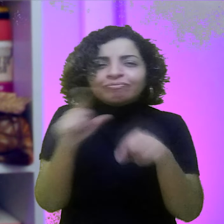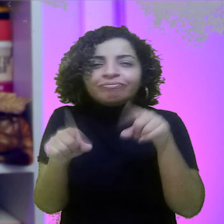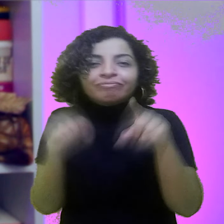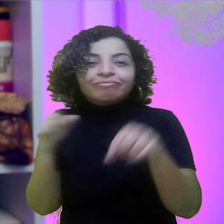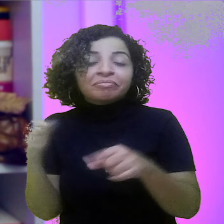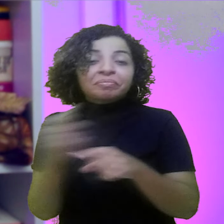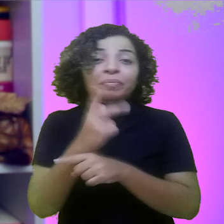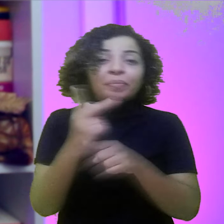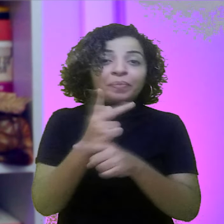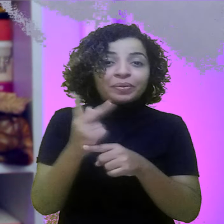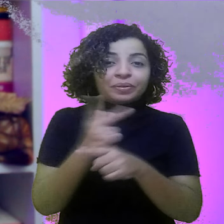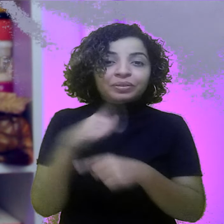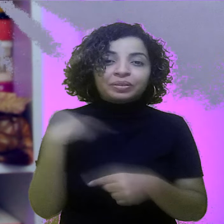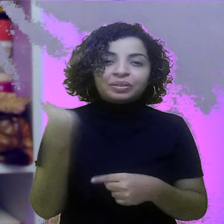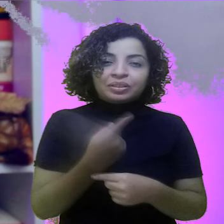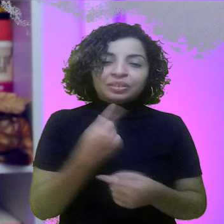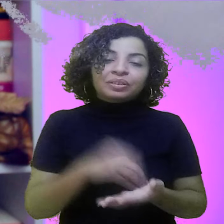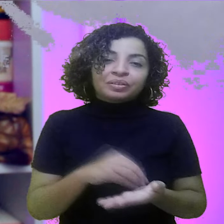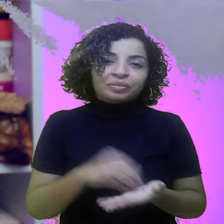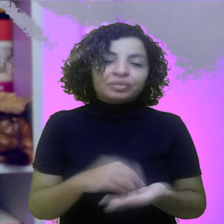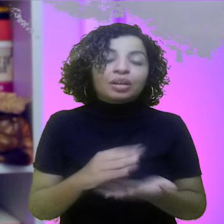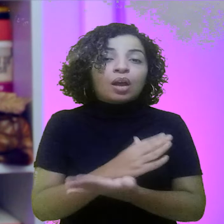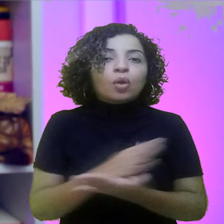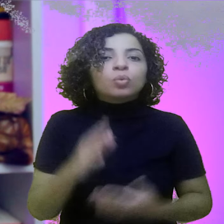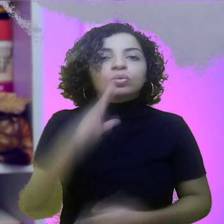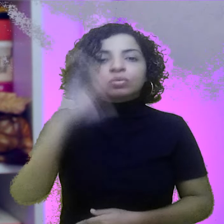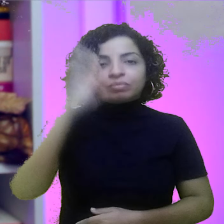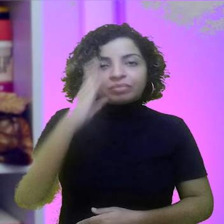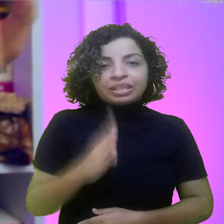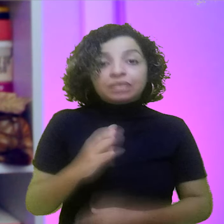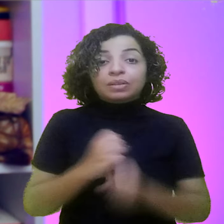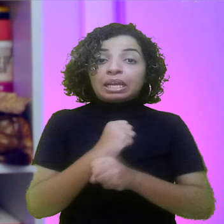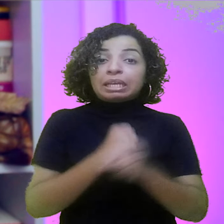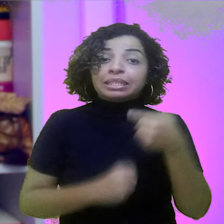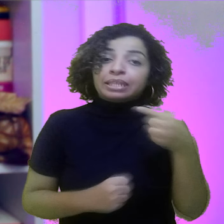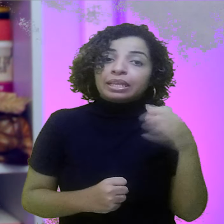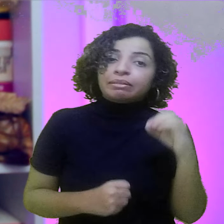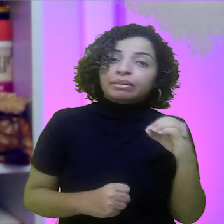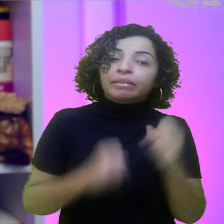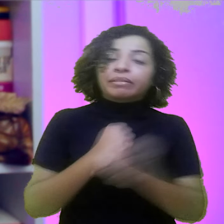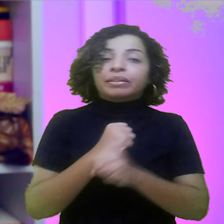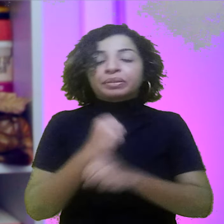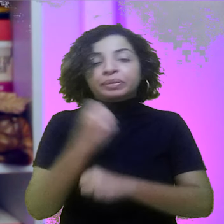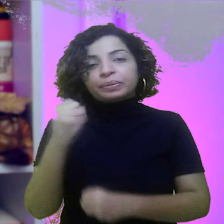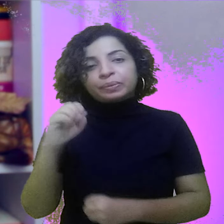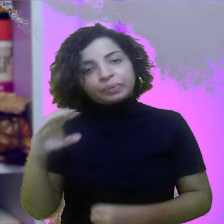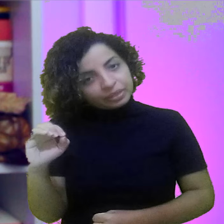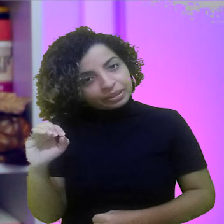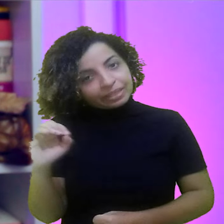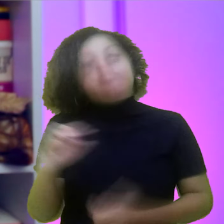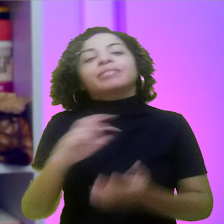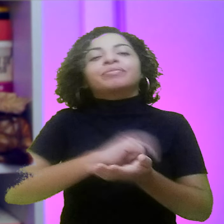livros que a gente tem pouco acesso aqui, mas que já foram lançados no Brasil, nos anos 70, nos anos 80. A Editora Nova Fronteira